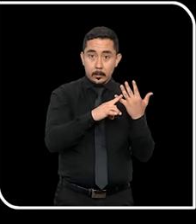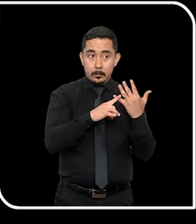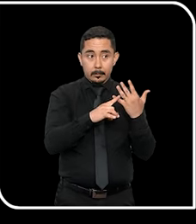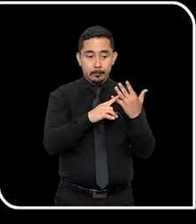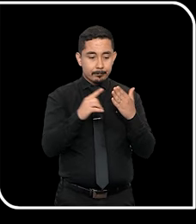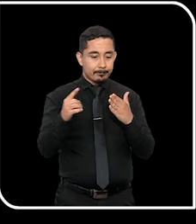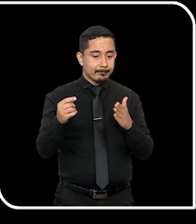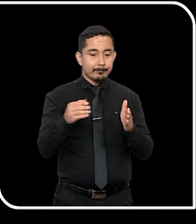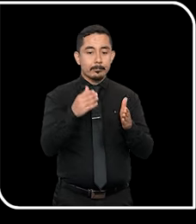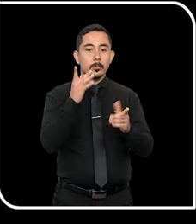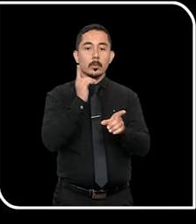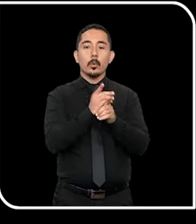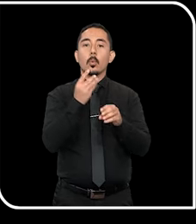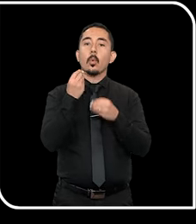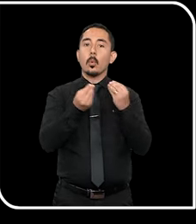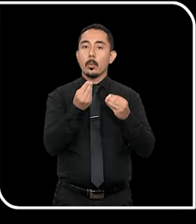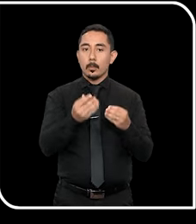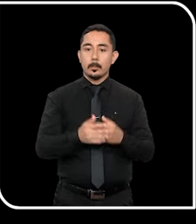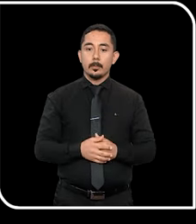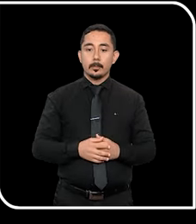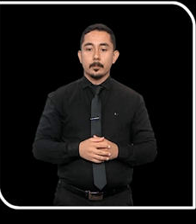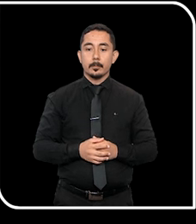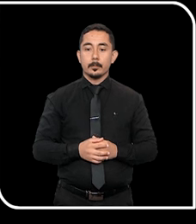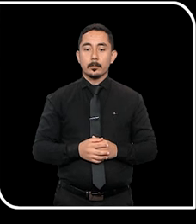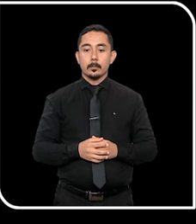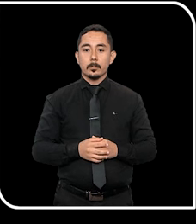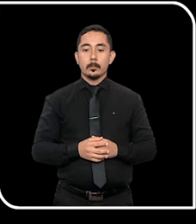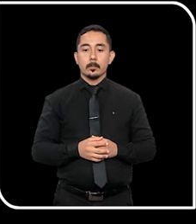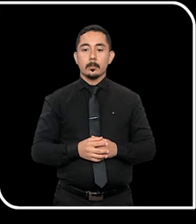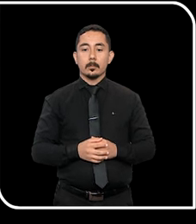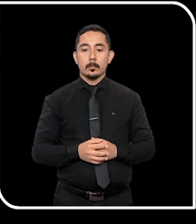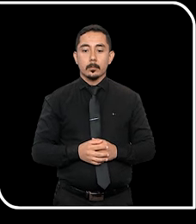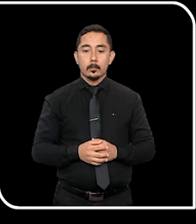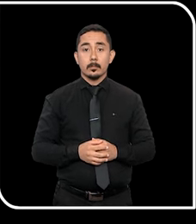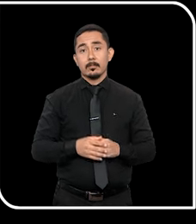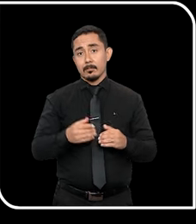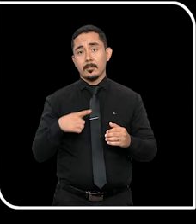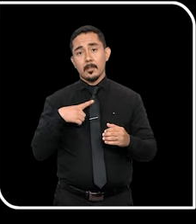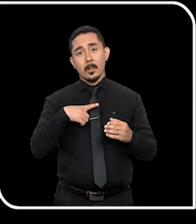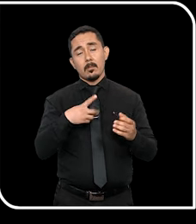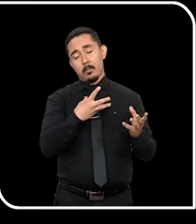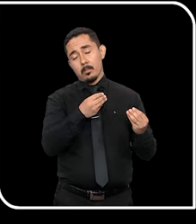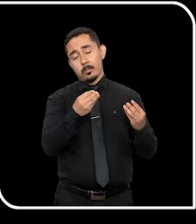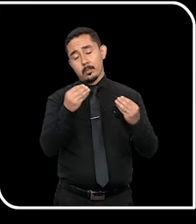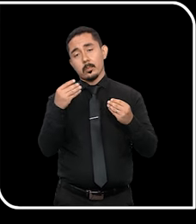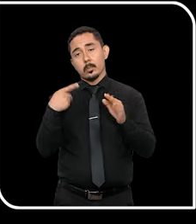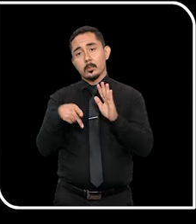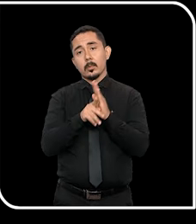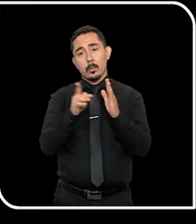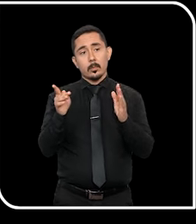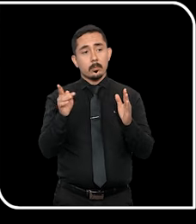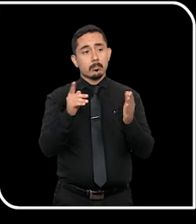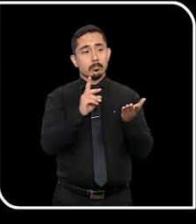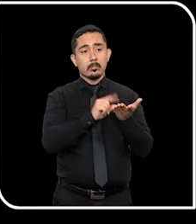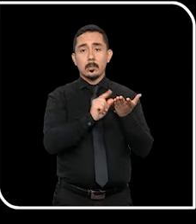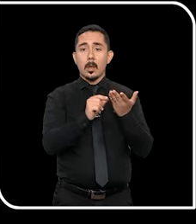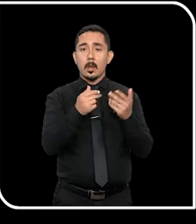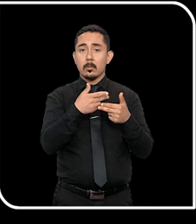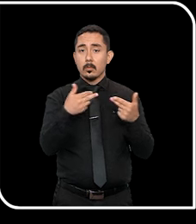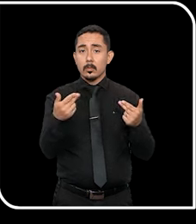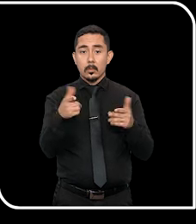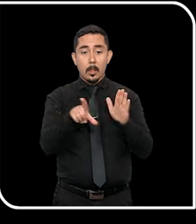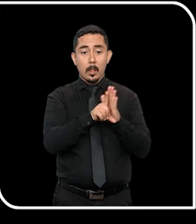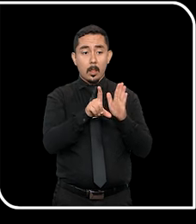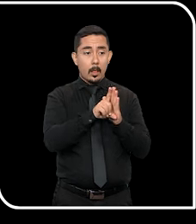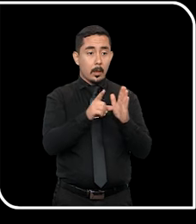não chega do jeito que chega no mercado aqui a gente teria muitas outras coisas para falar em termos de dados em termos de